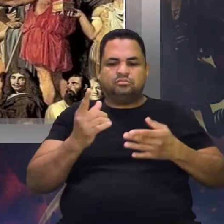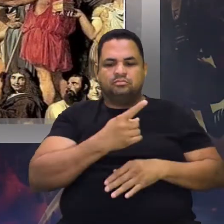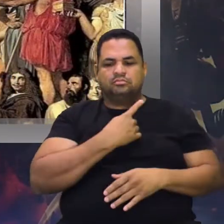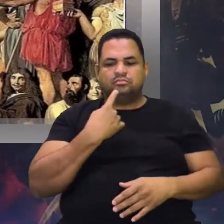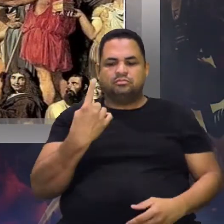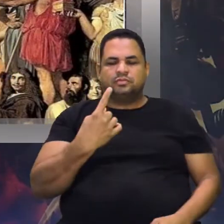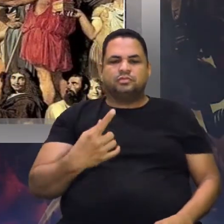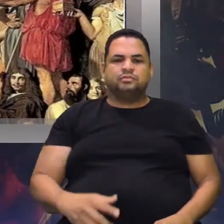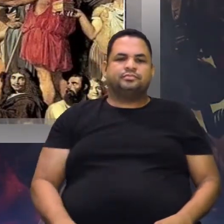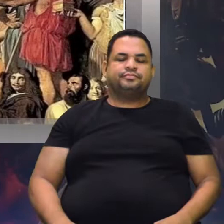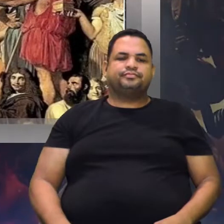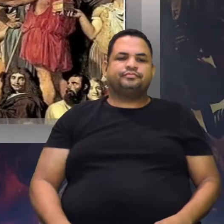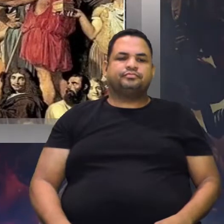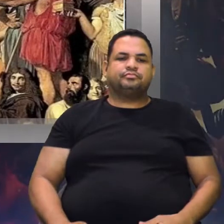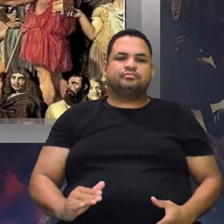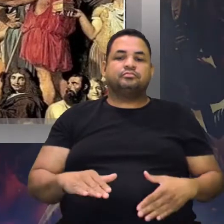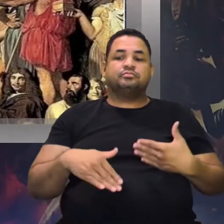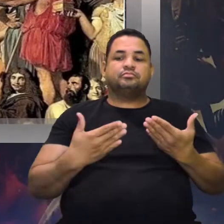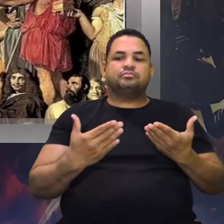nós? Quais heranças?